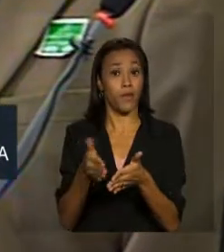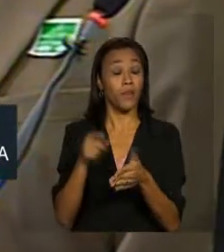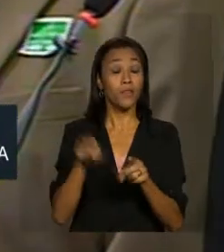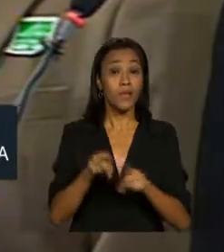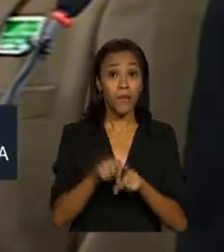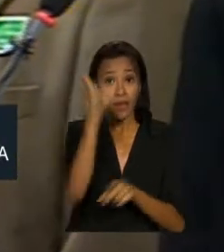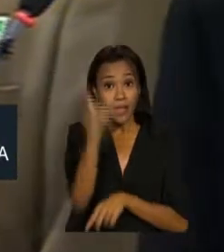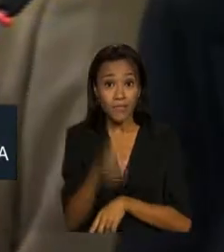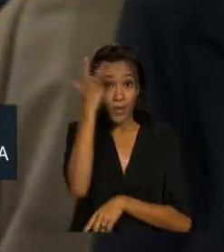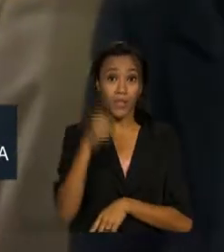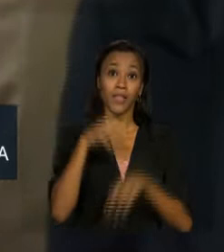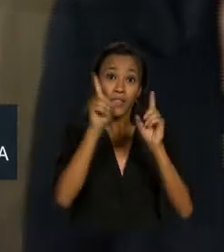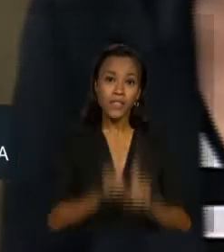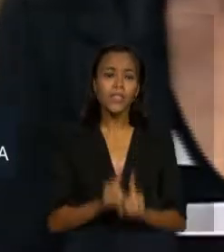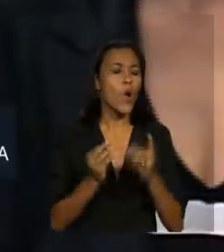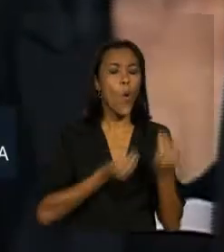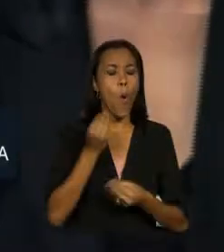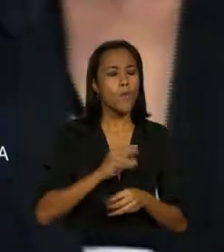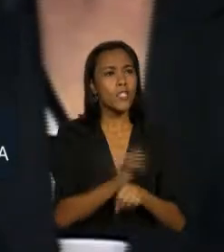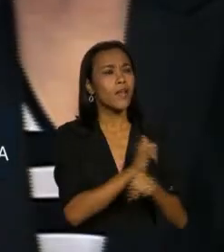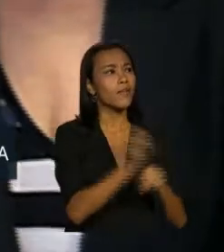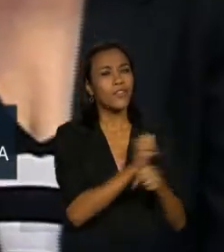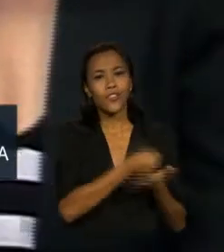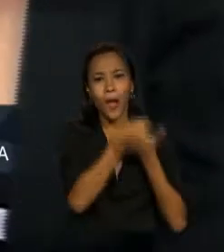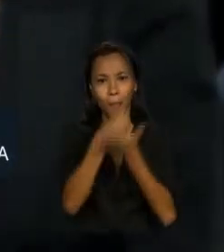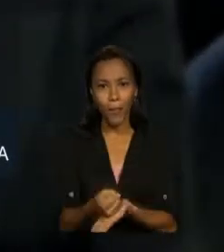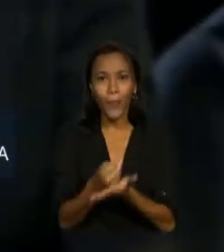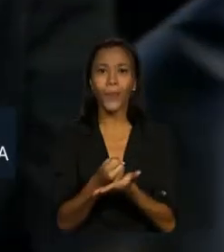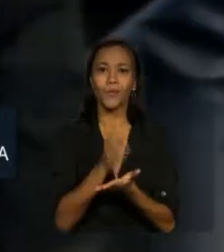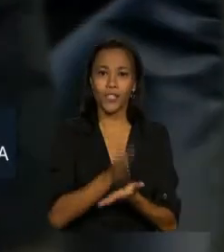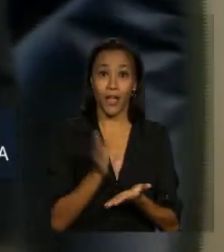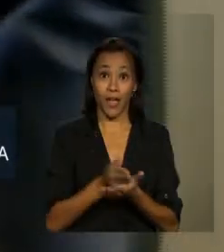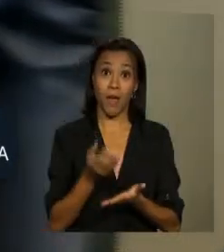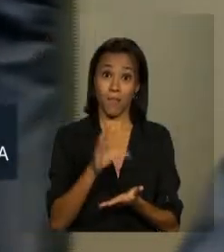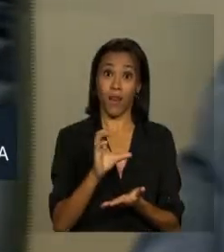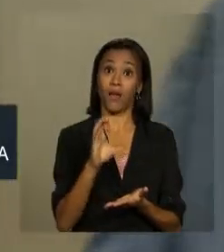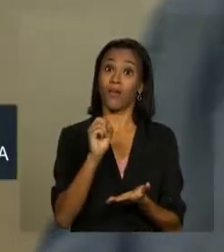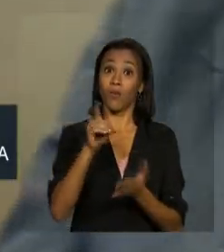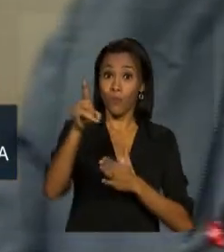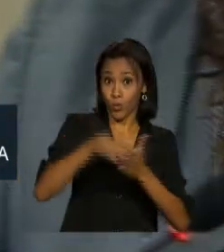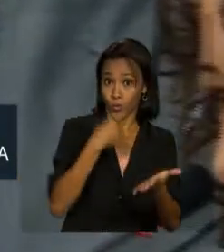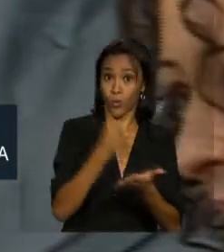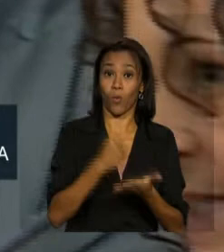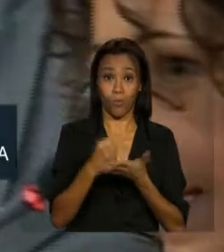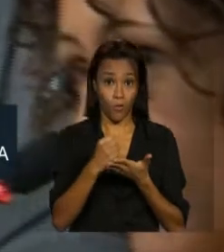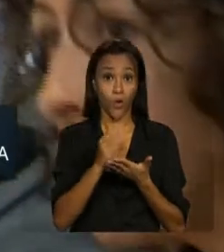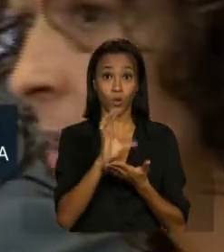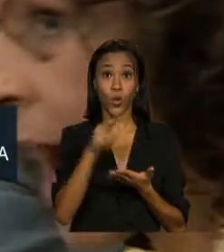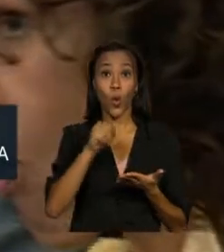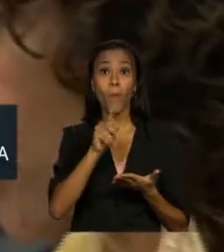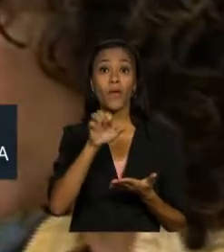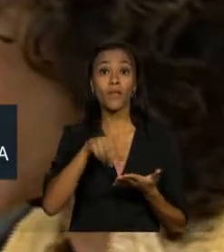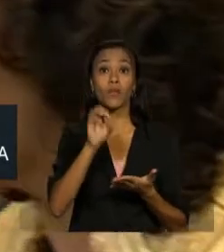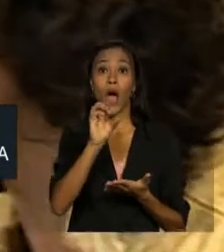terem tido as medidas de apoio definidas pela Convenção sobre os Direitos das Pessoas com Deficiência